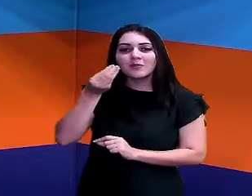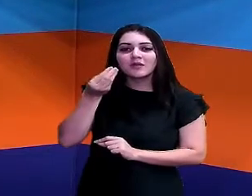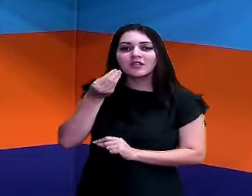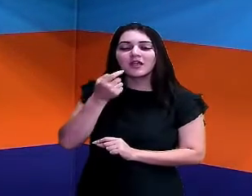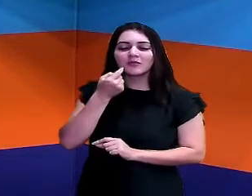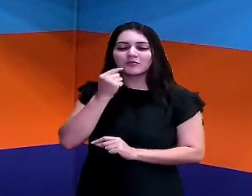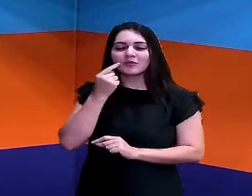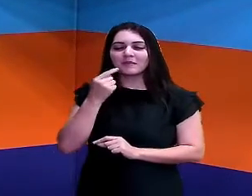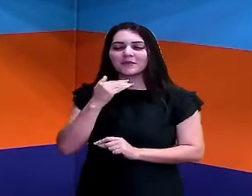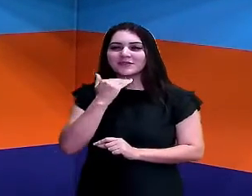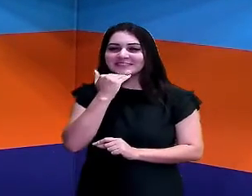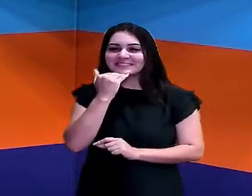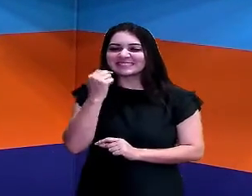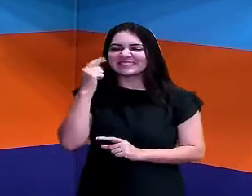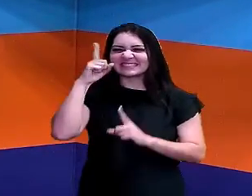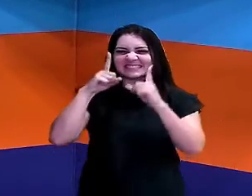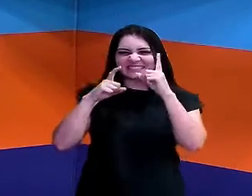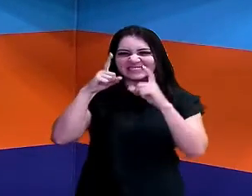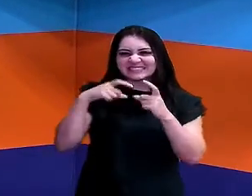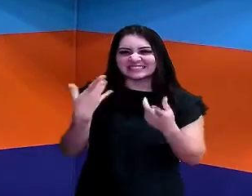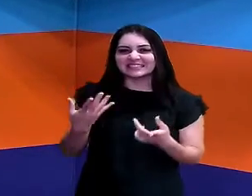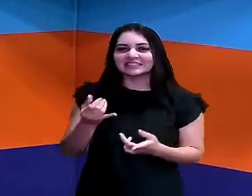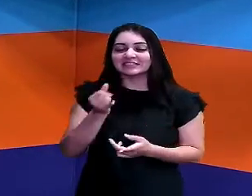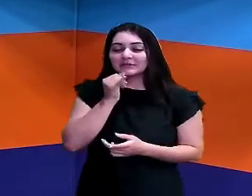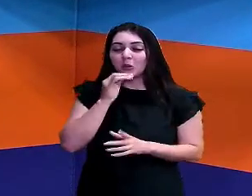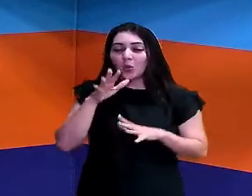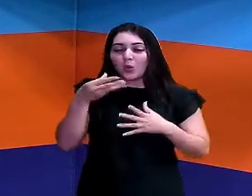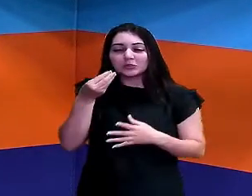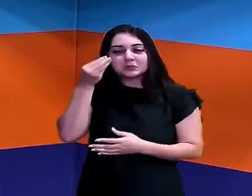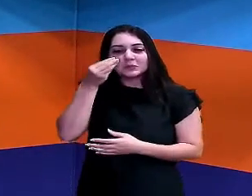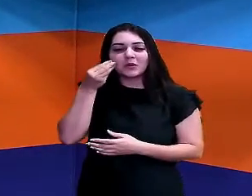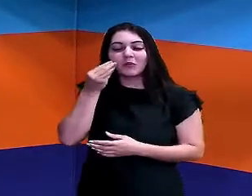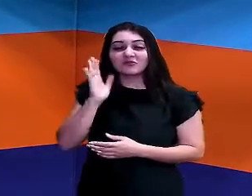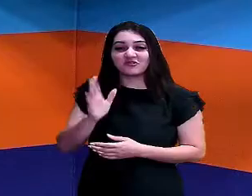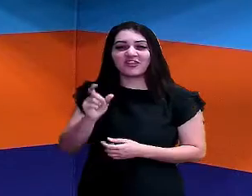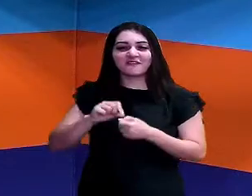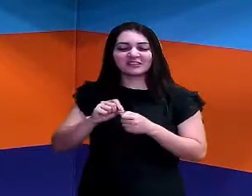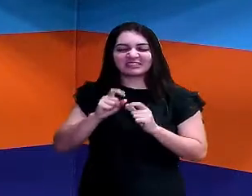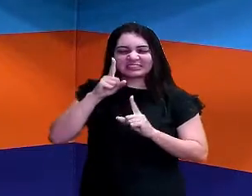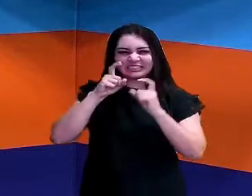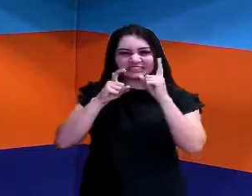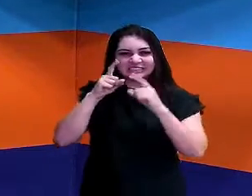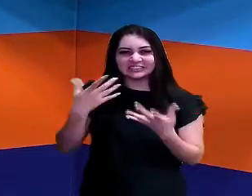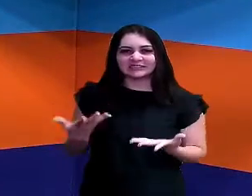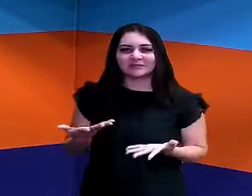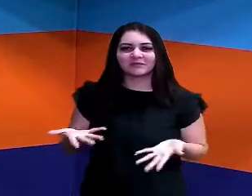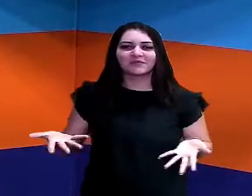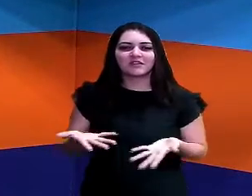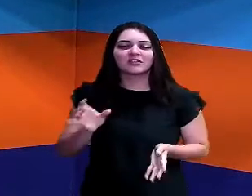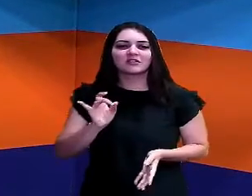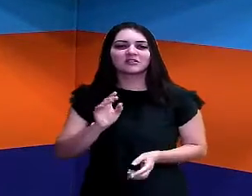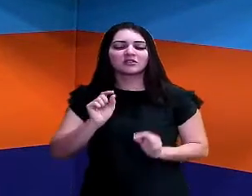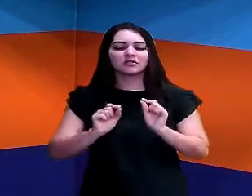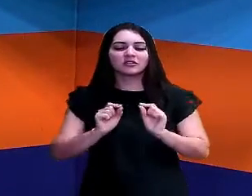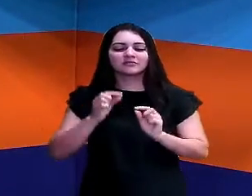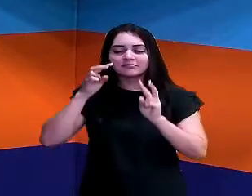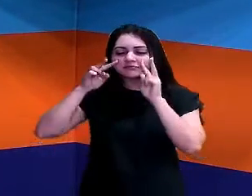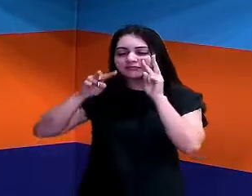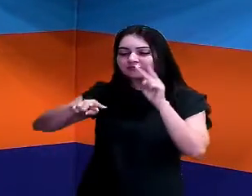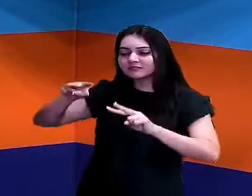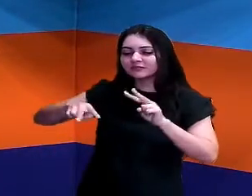careta. É muito azedo, então quando a gente chupa, a gente vai falar com a careta, né? Agora vamos só analisar as